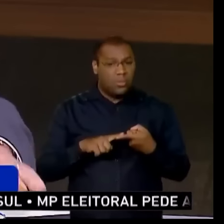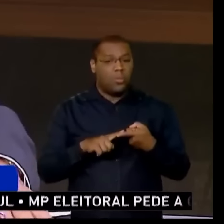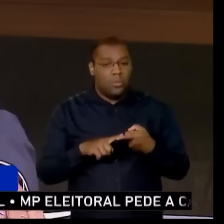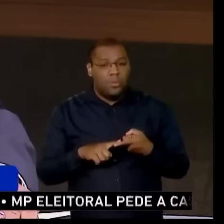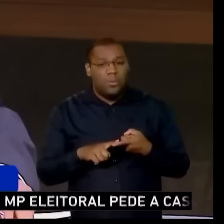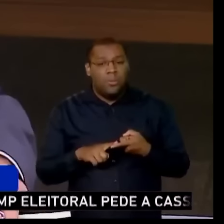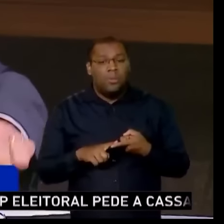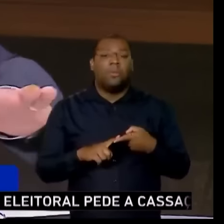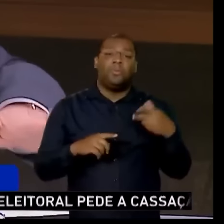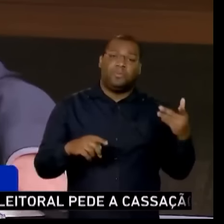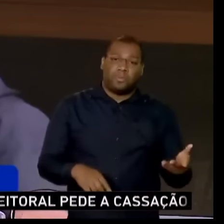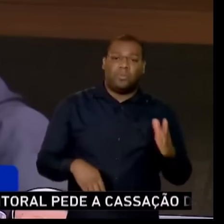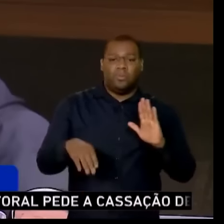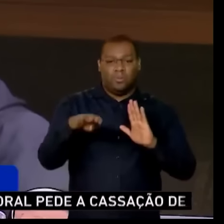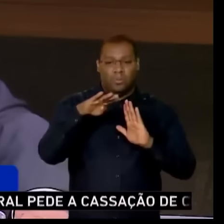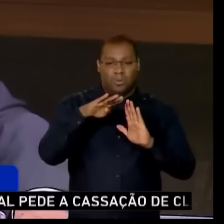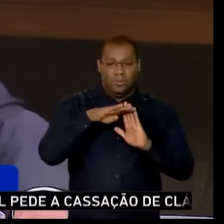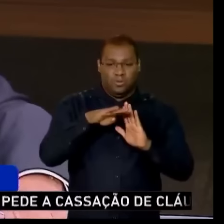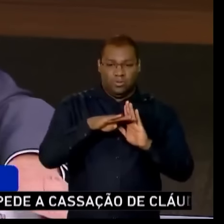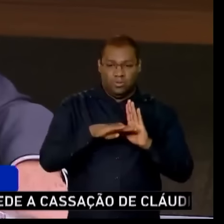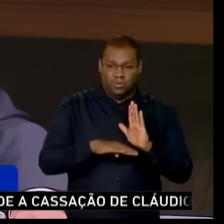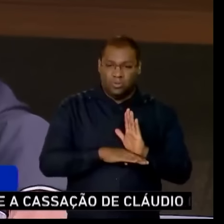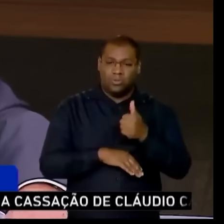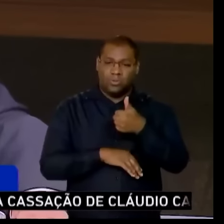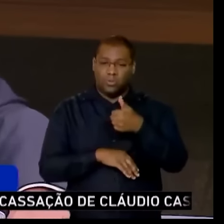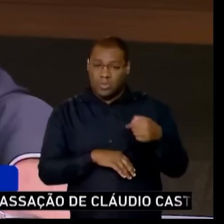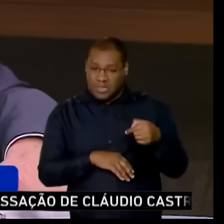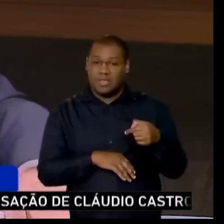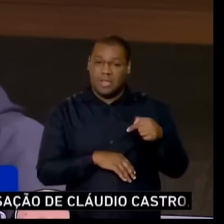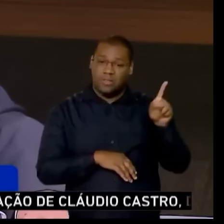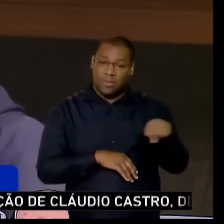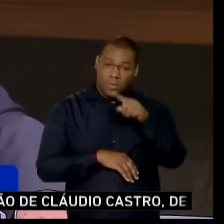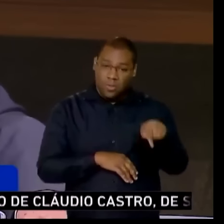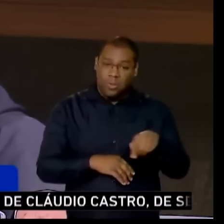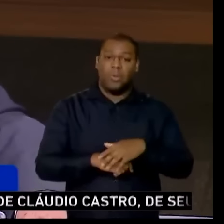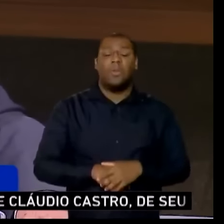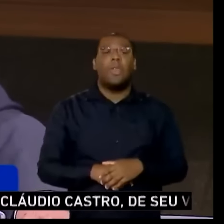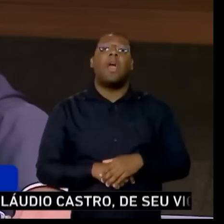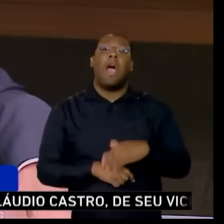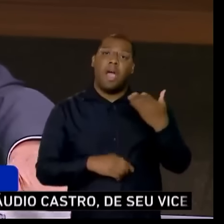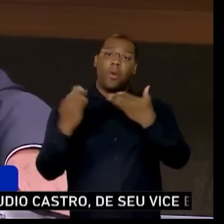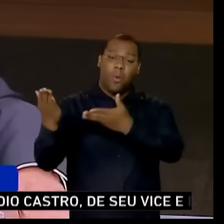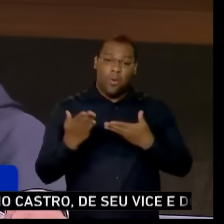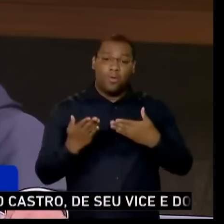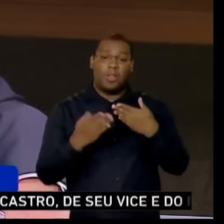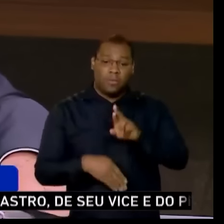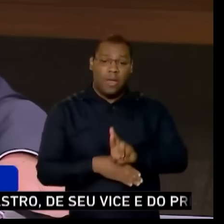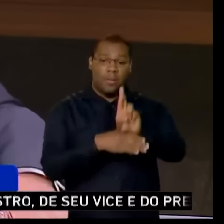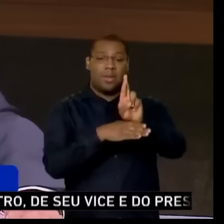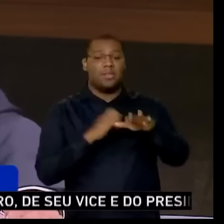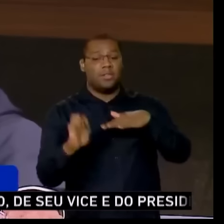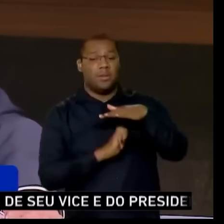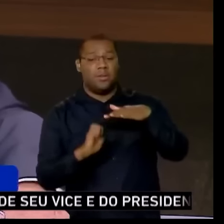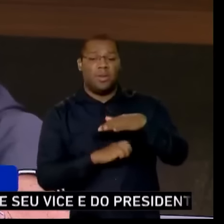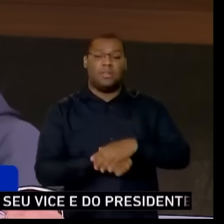que a suspensão, a liminar que nós conseguimos é para chamar os empresários numa mesa de negociação. E essa é a responsabilidade do nosso